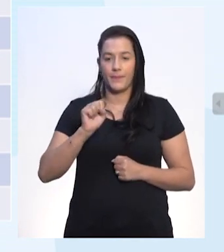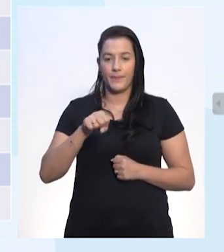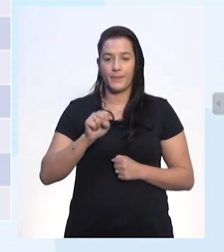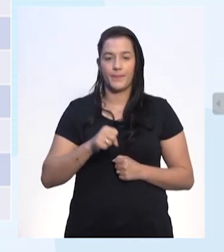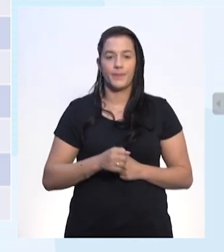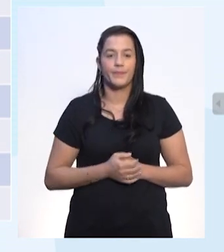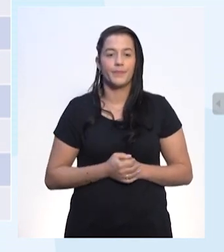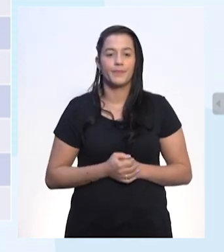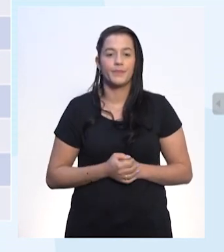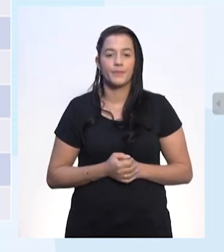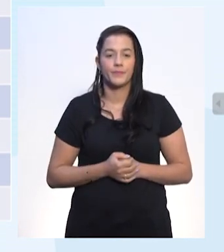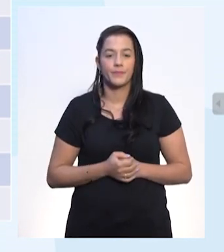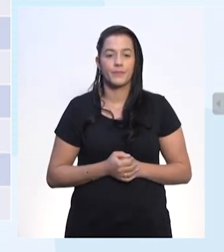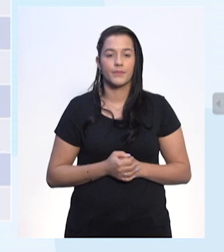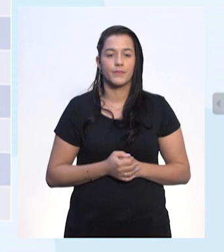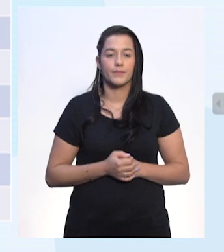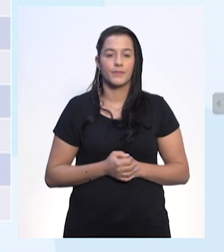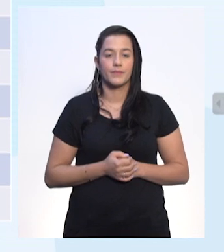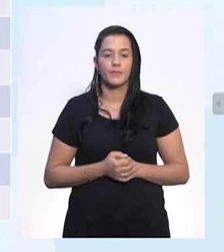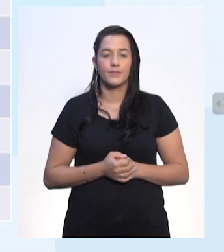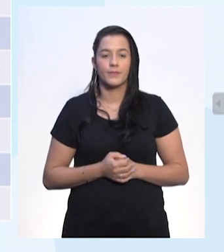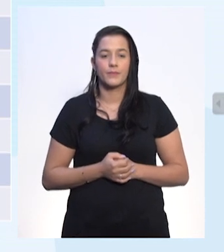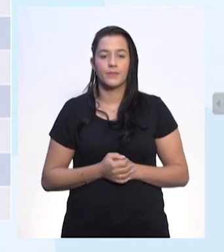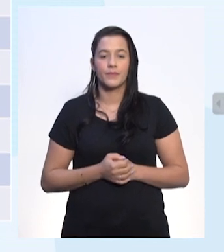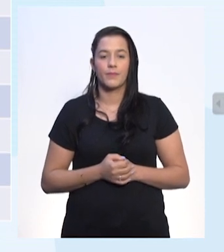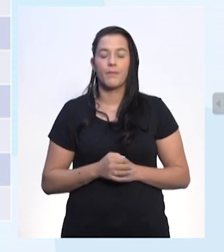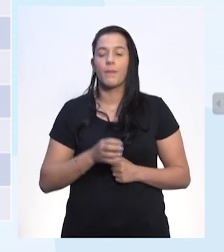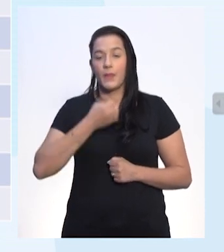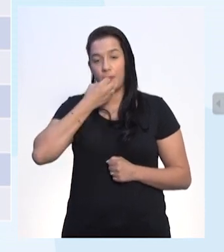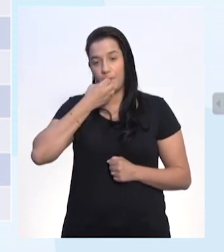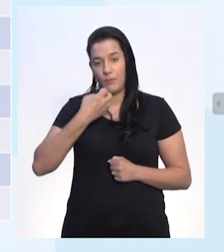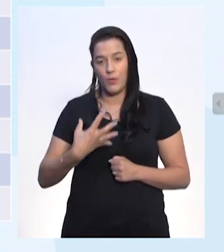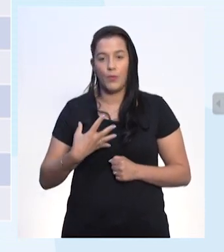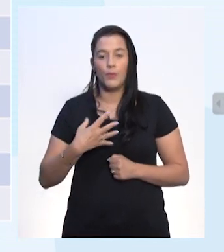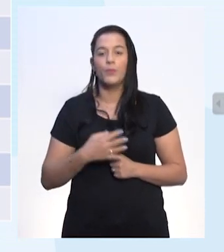Sim. Gente, eu gosto da lousa, viu? Bom estado.